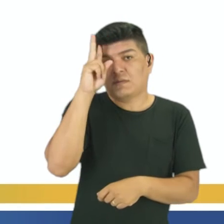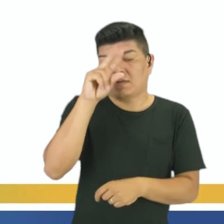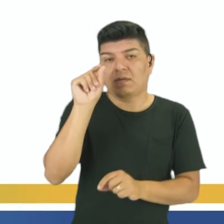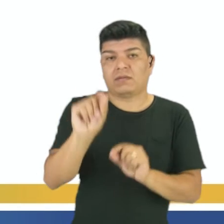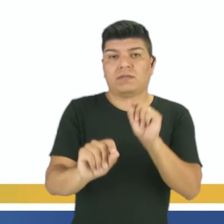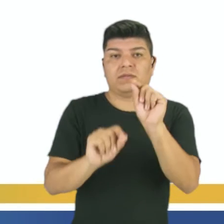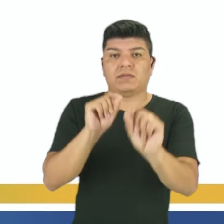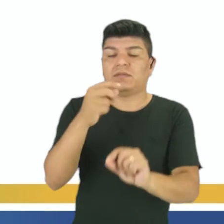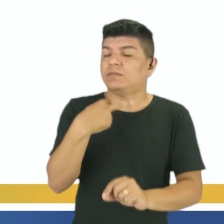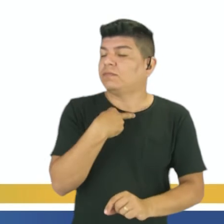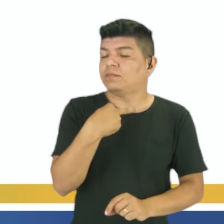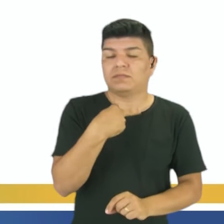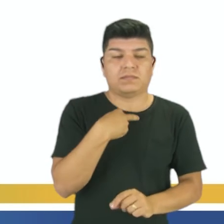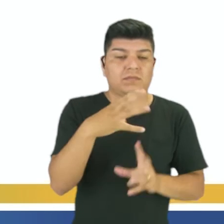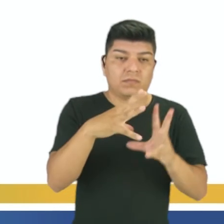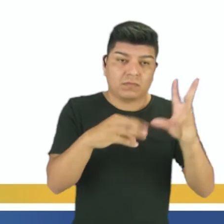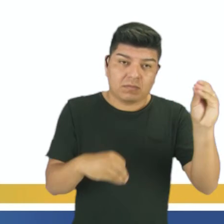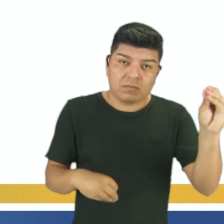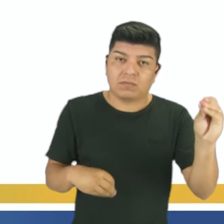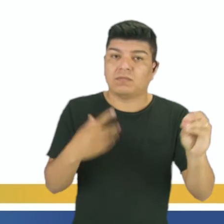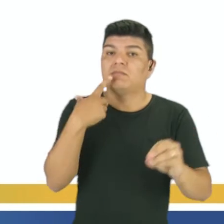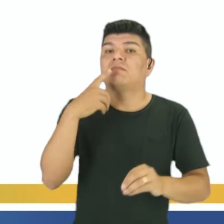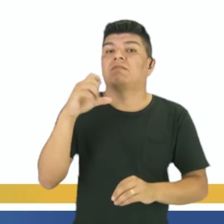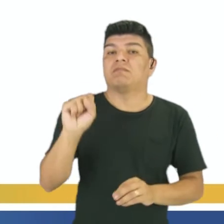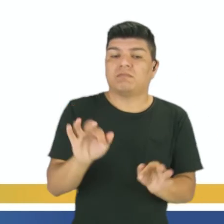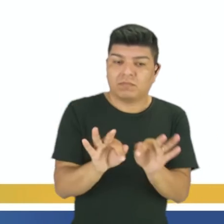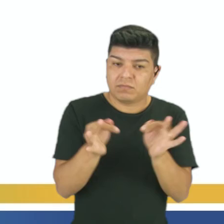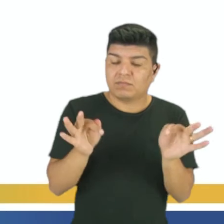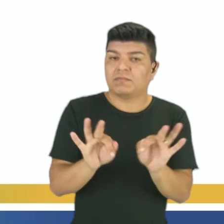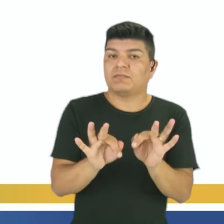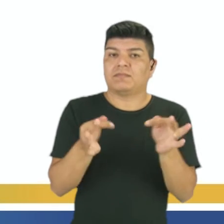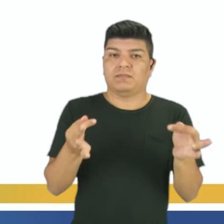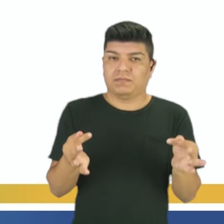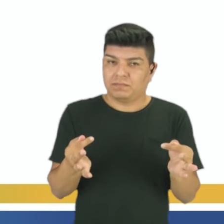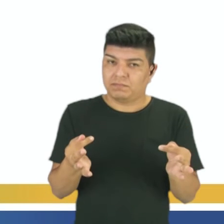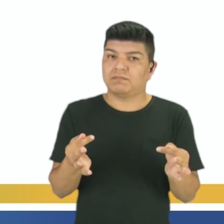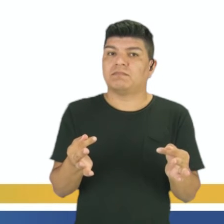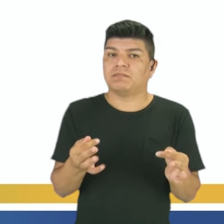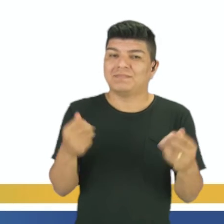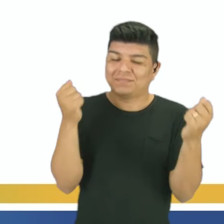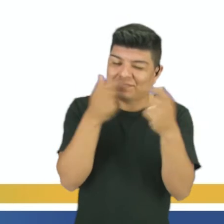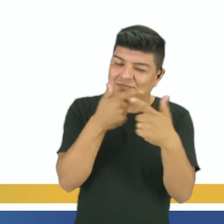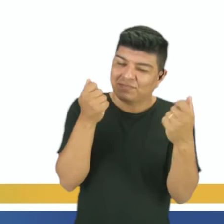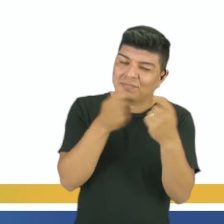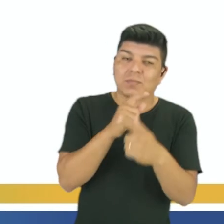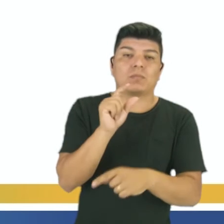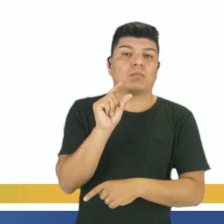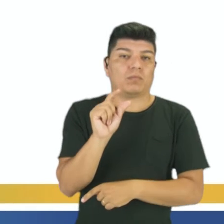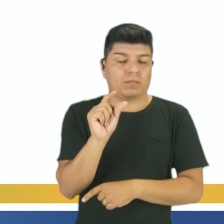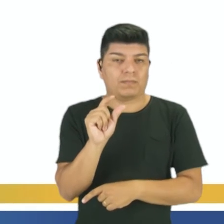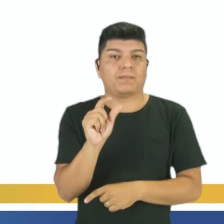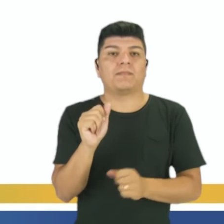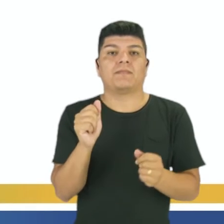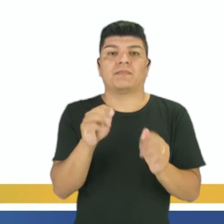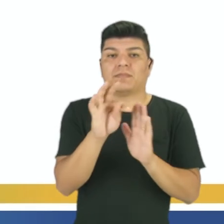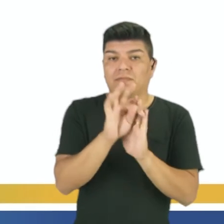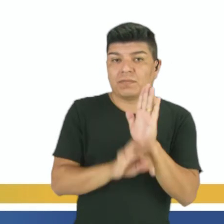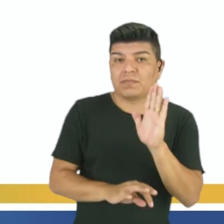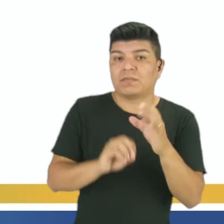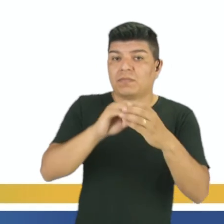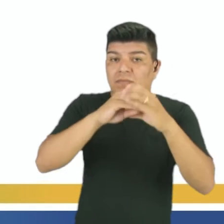que não pode fugir de uma linguagem simples, dê um toque de humor ao seu texto, além